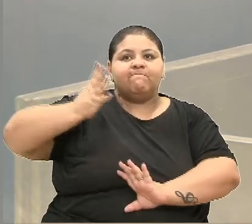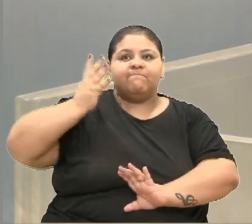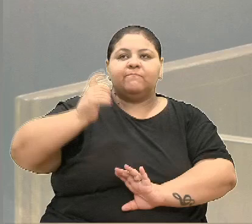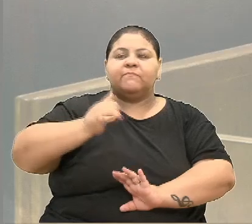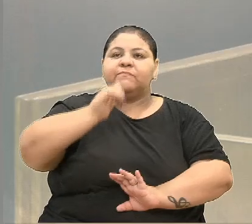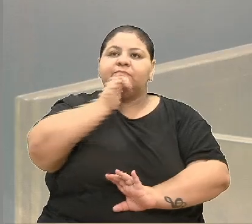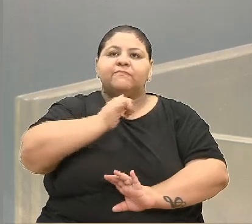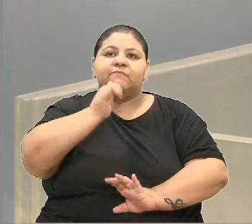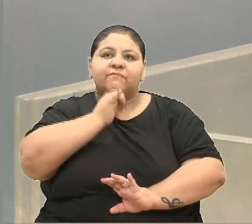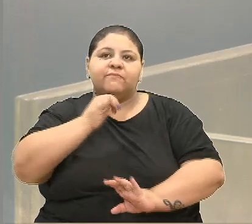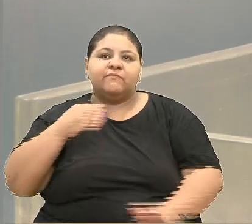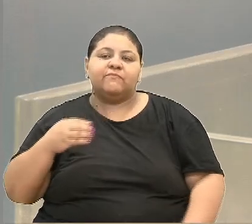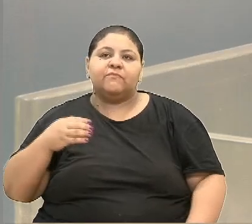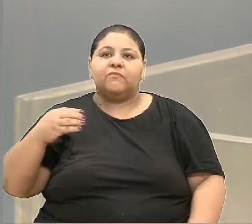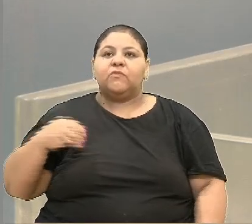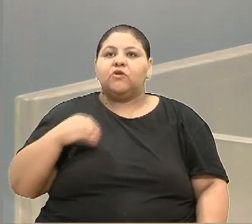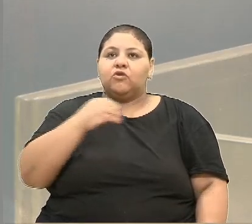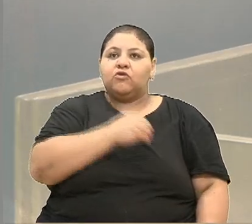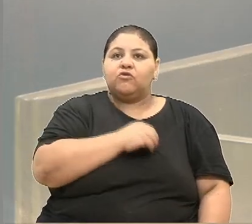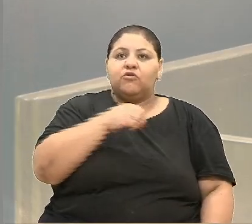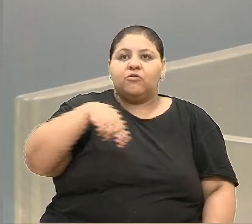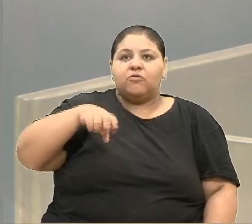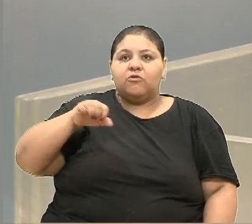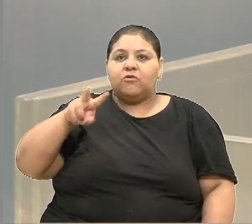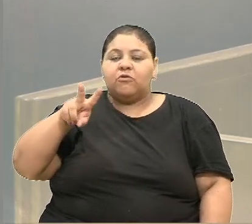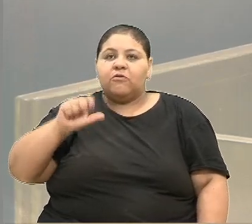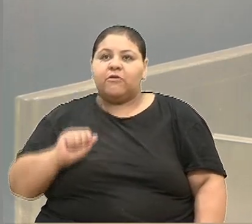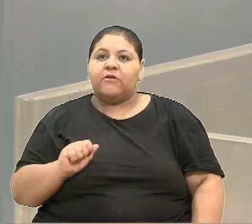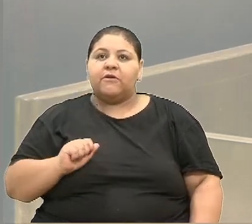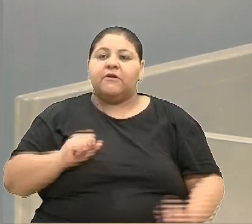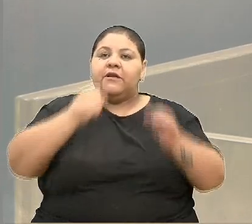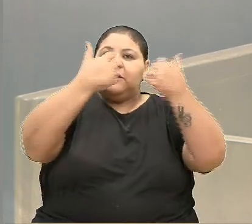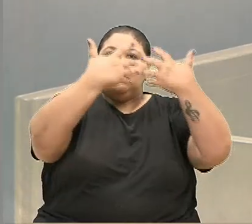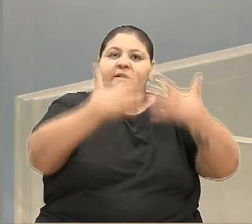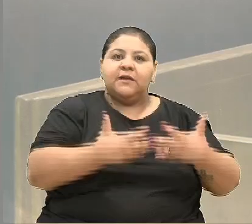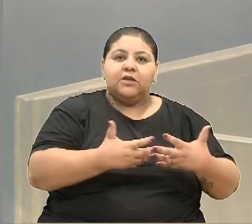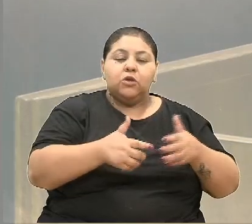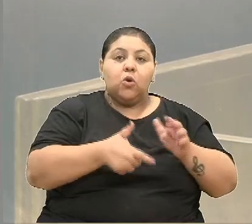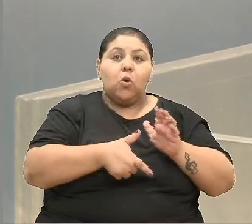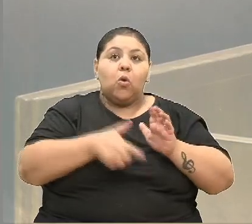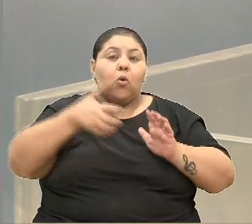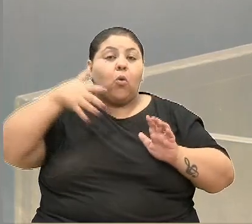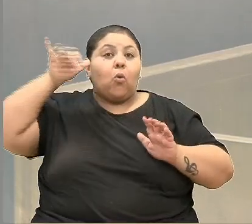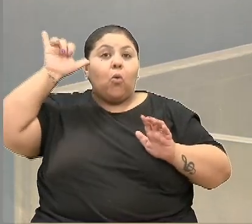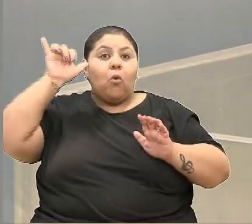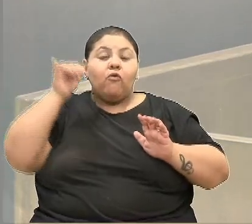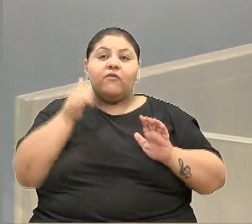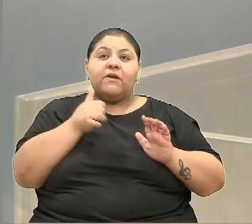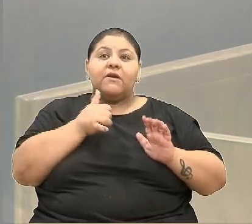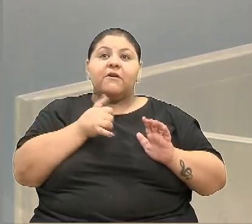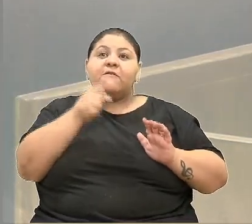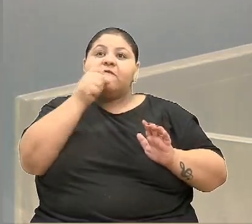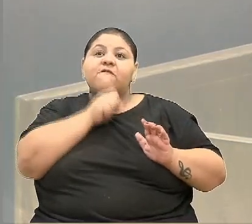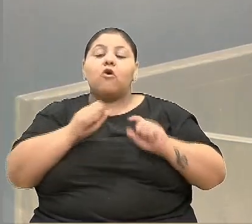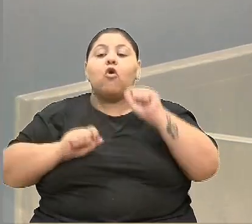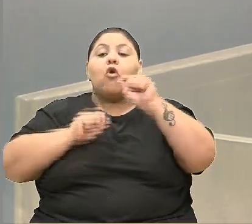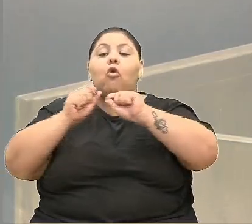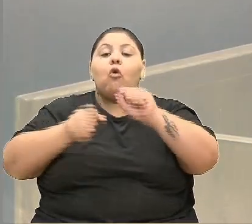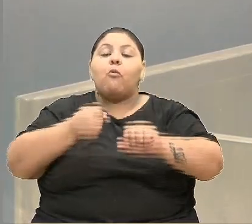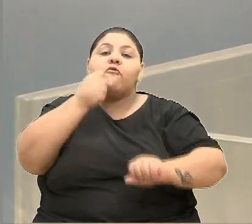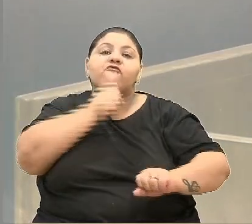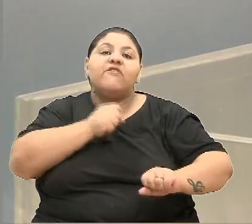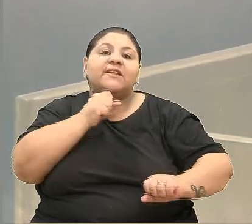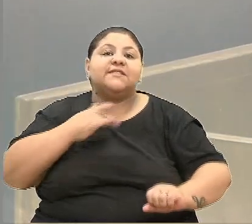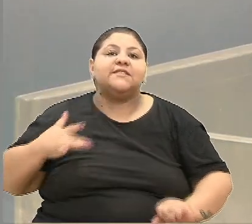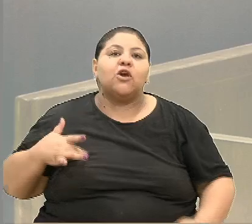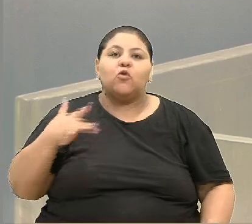exemplo, a doutora Neiva Milani, trabalhando sobre anti-envelhecimento, como envelhecer com saúde, chegar em 80, 90, 100